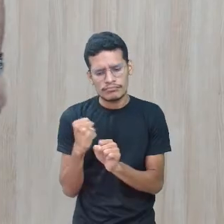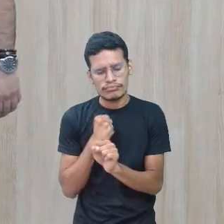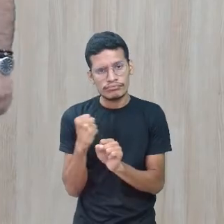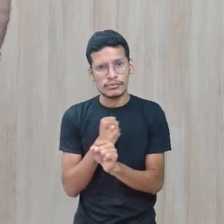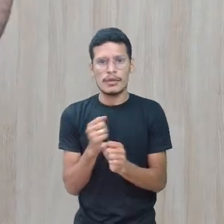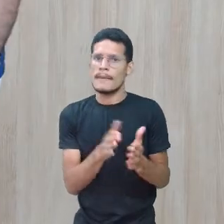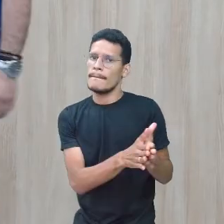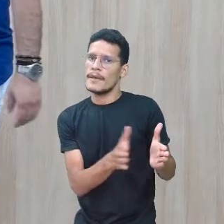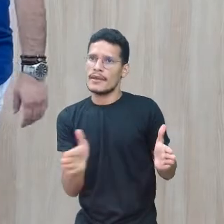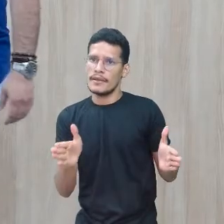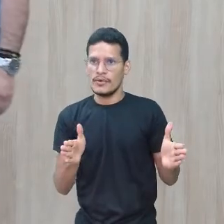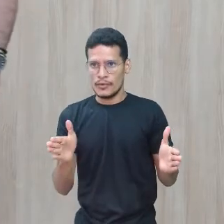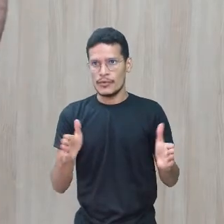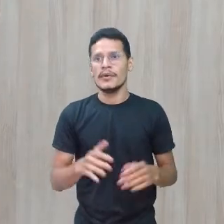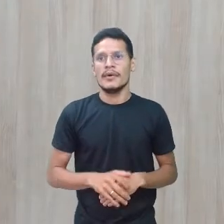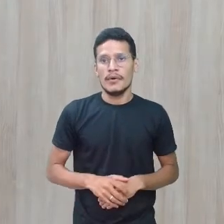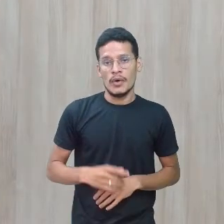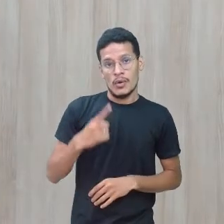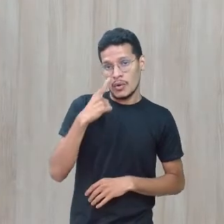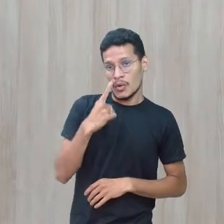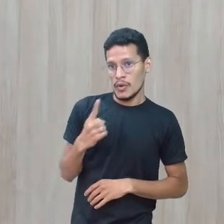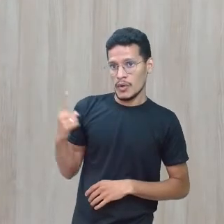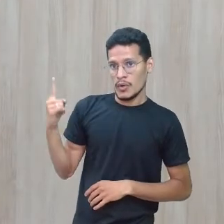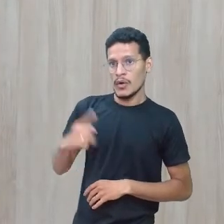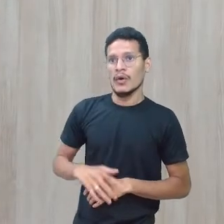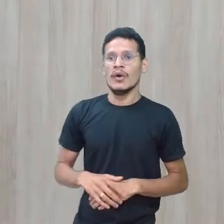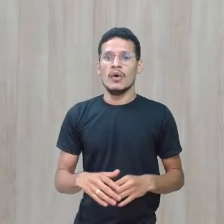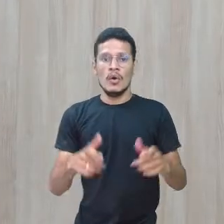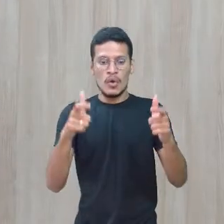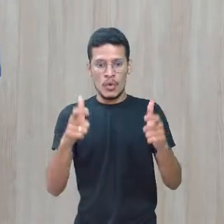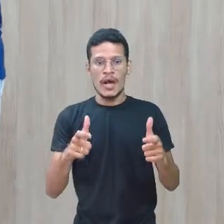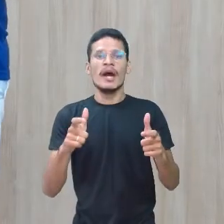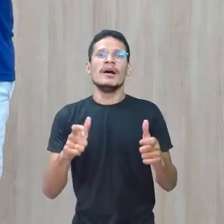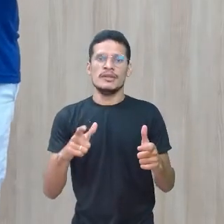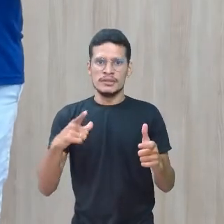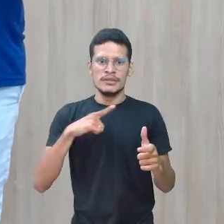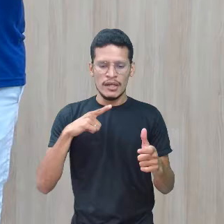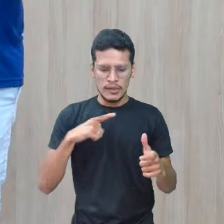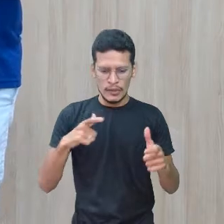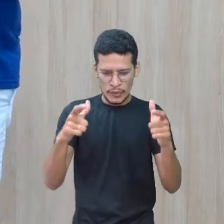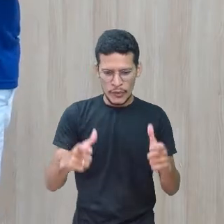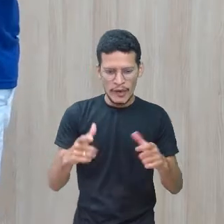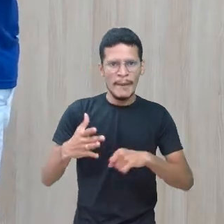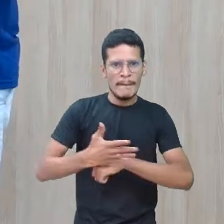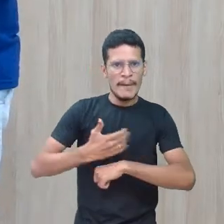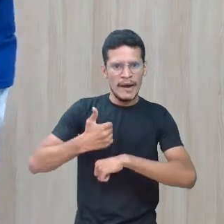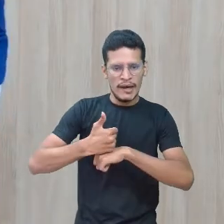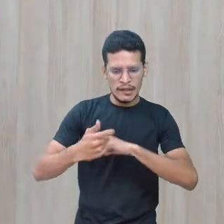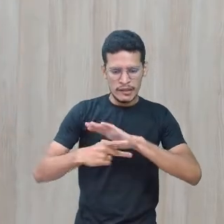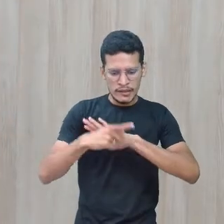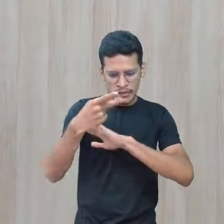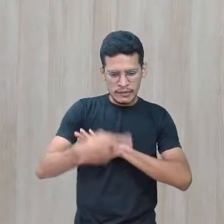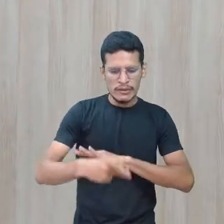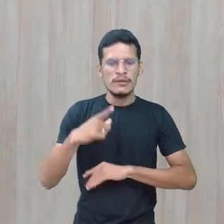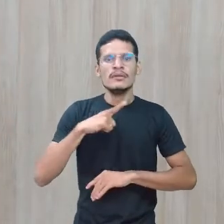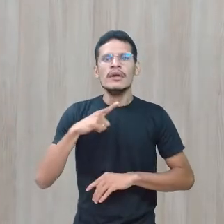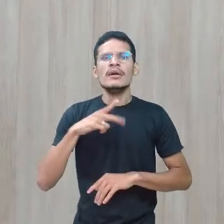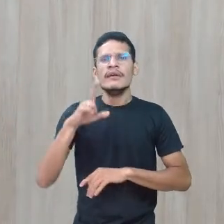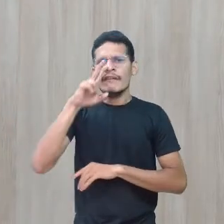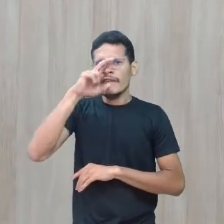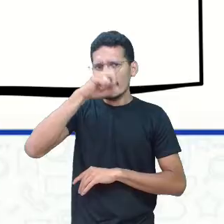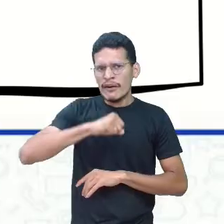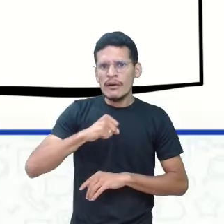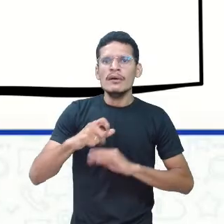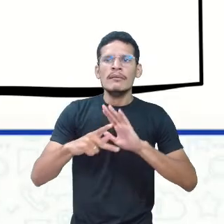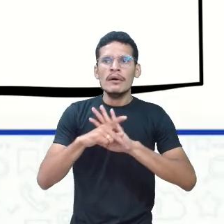nesse período, né? Então, aqui, no local onde a gente tem o parque hoje do Sítio da Trindade, foi erguido um forte, né,